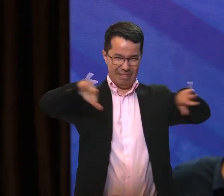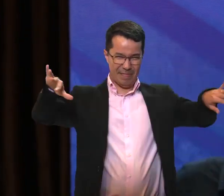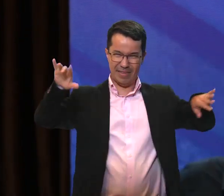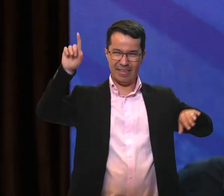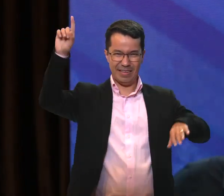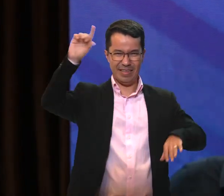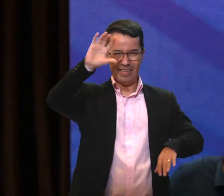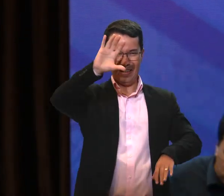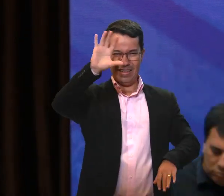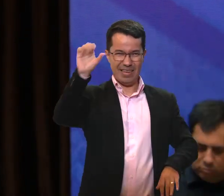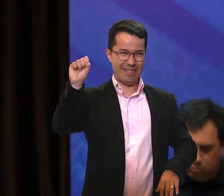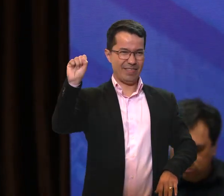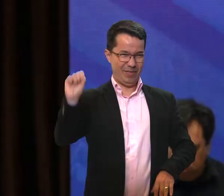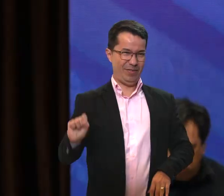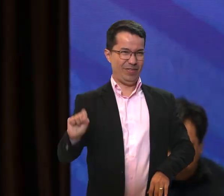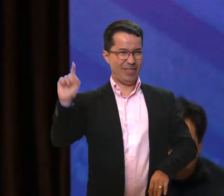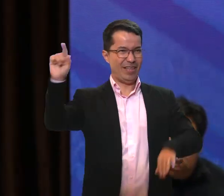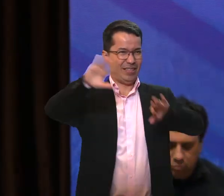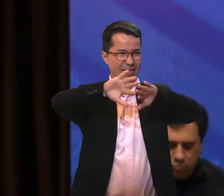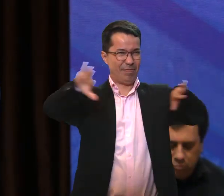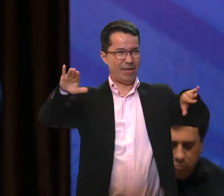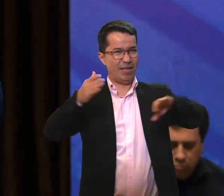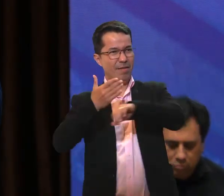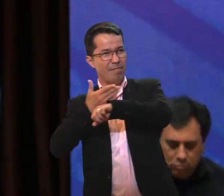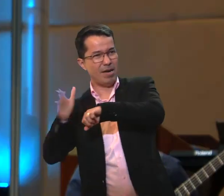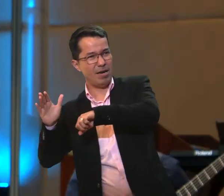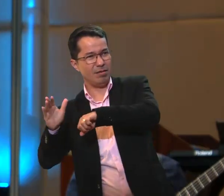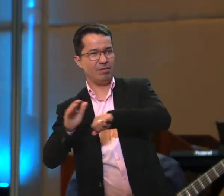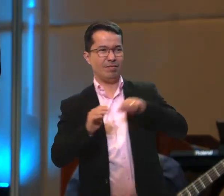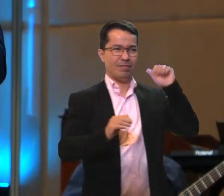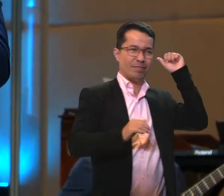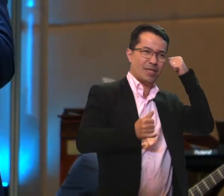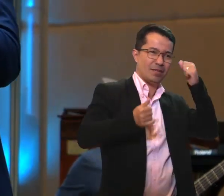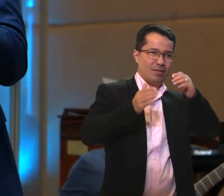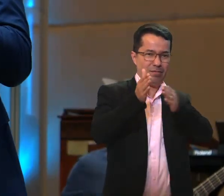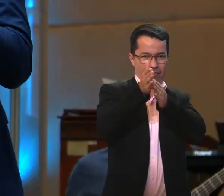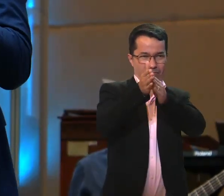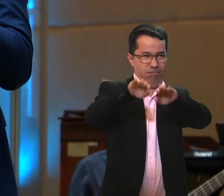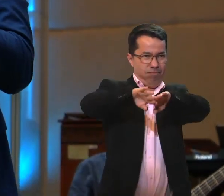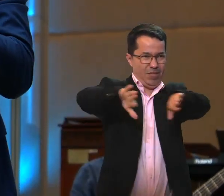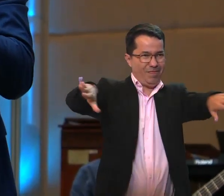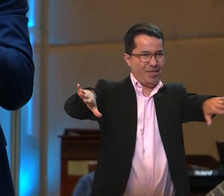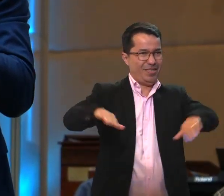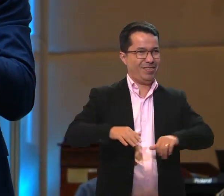homem fechou as cortinas para as autoridades não verem.